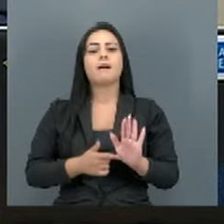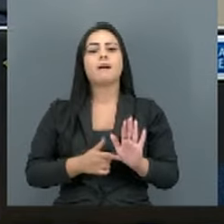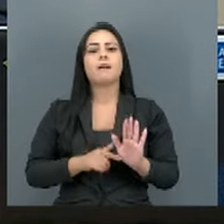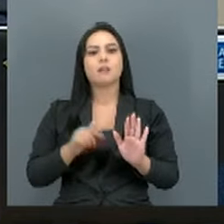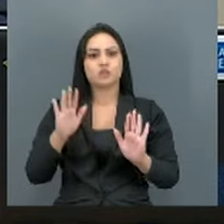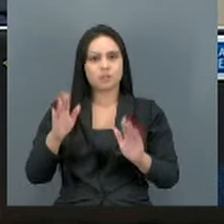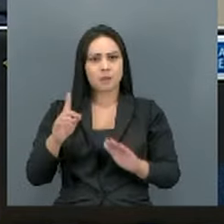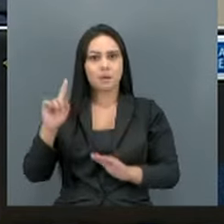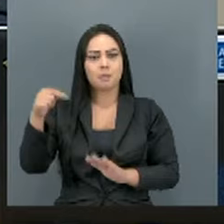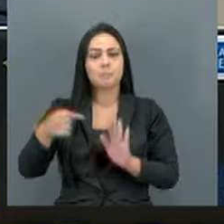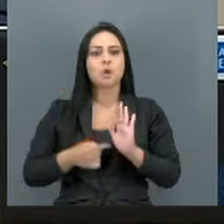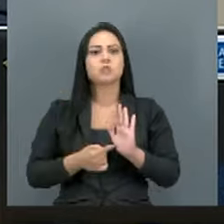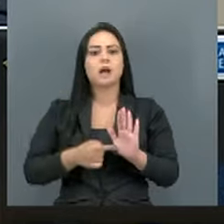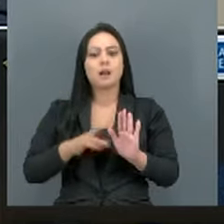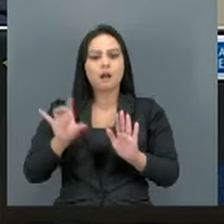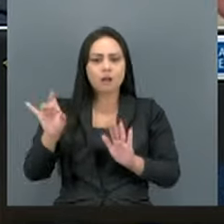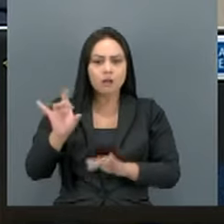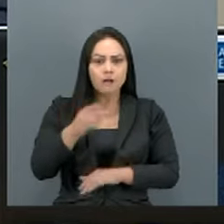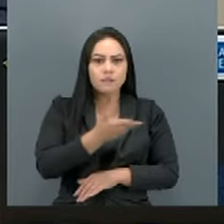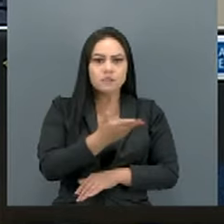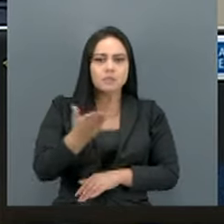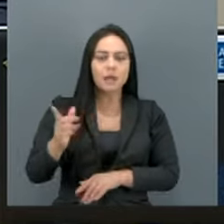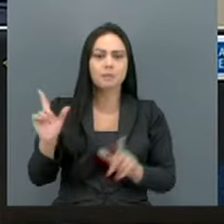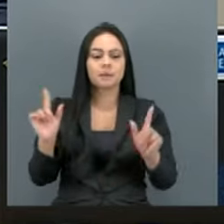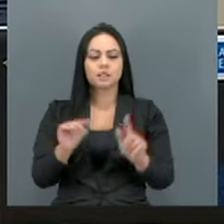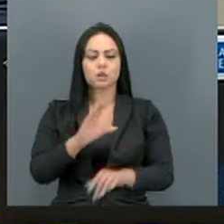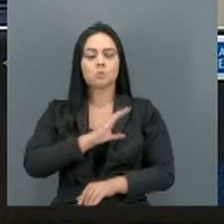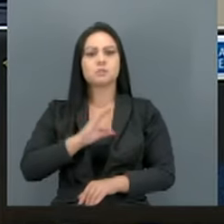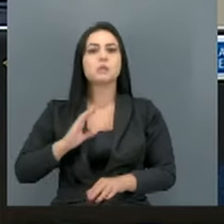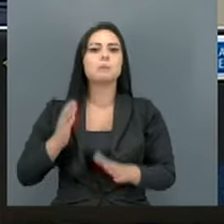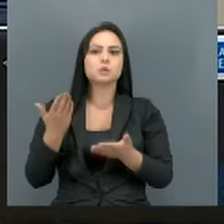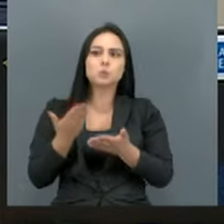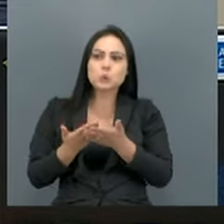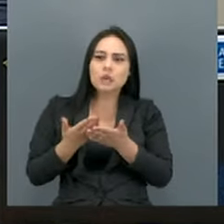colocar depois para cada um dos senhores, não aqui na comissão, para estudar, para a gente...